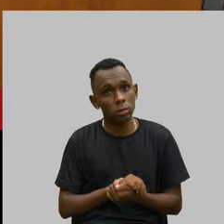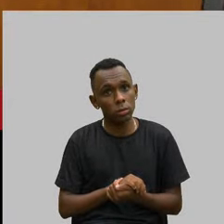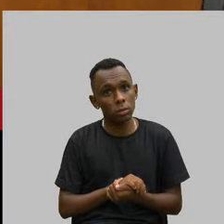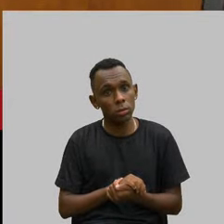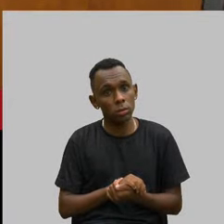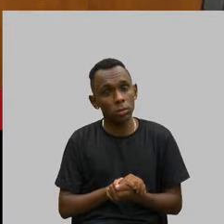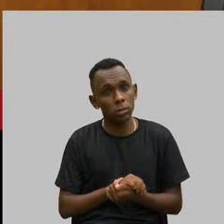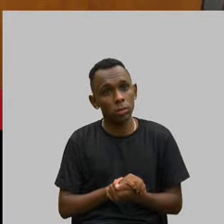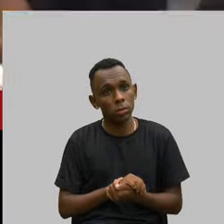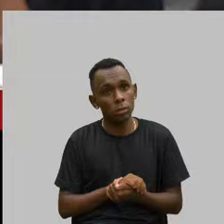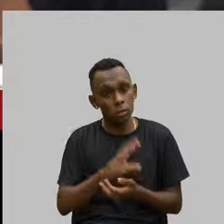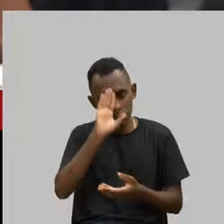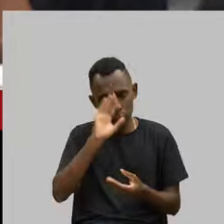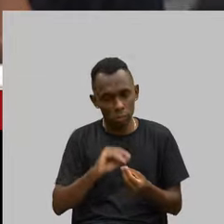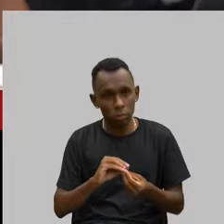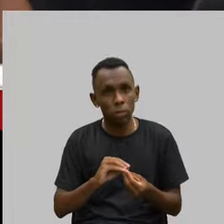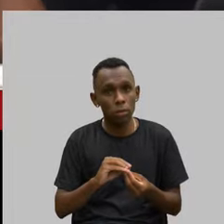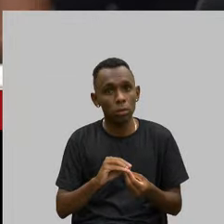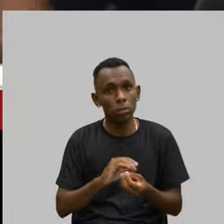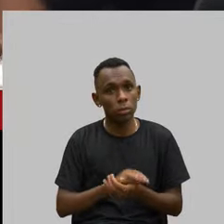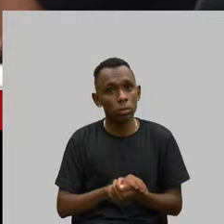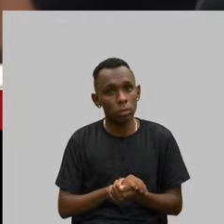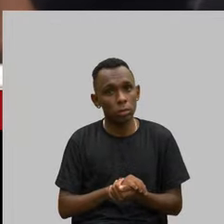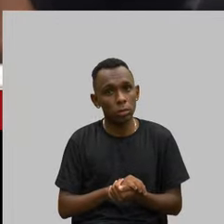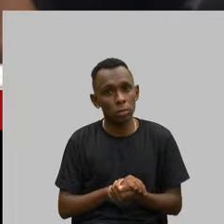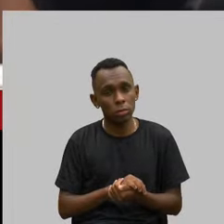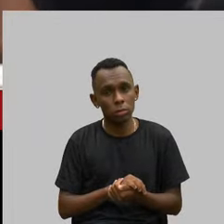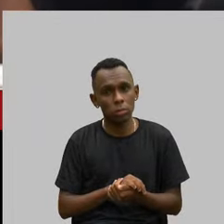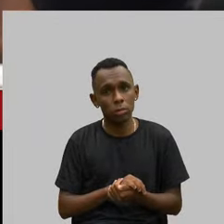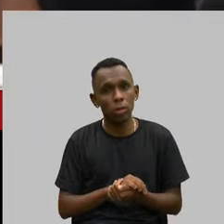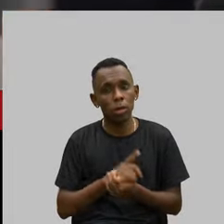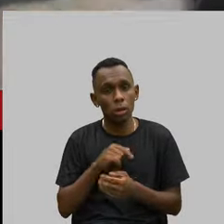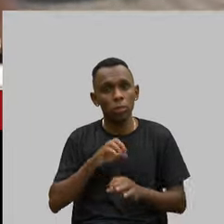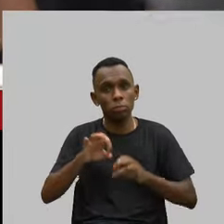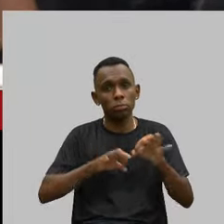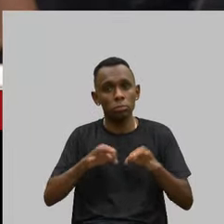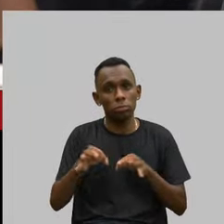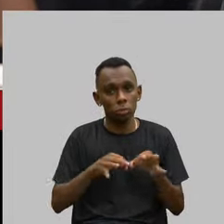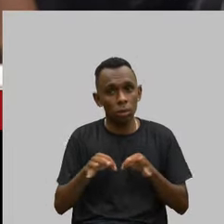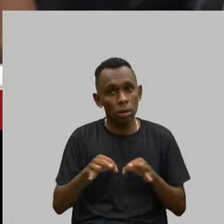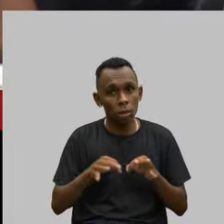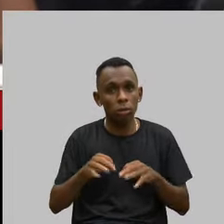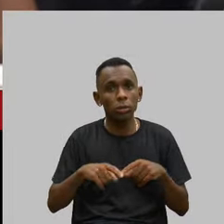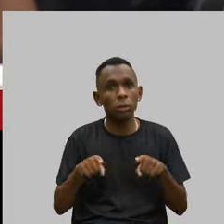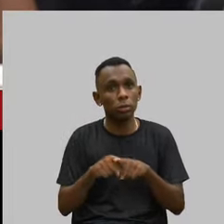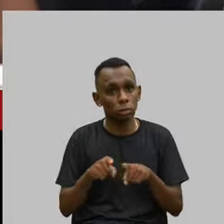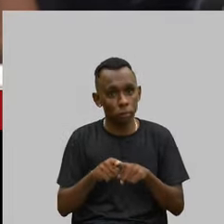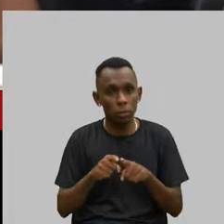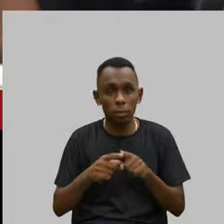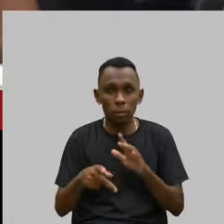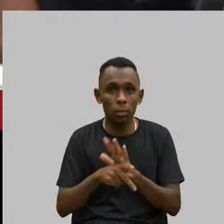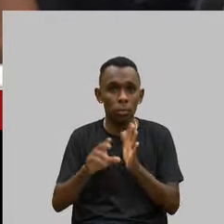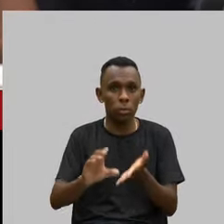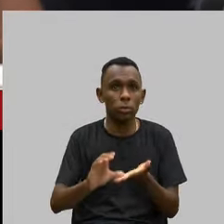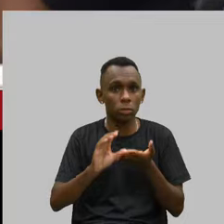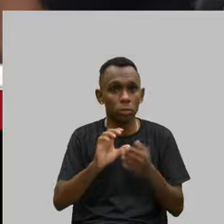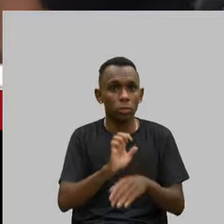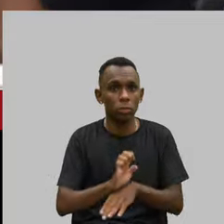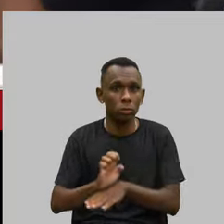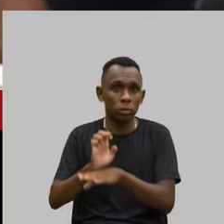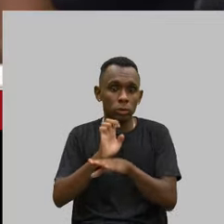por favor eh Cambuí Consolação que é pavimentação que é feito também com recurso do estado e não com recurso de